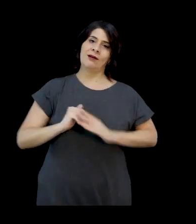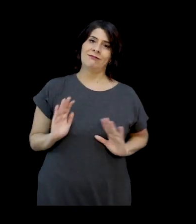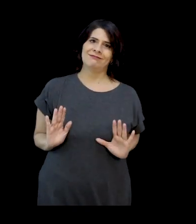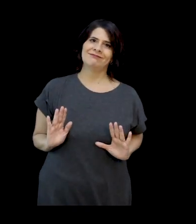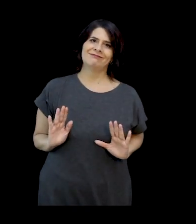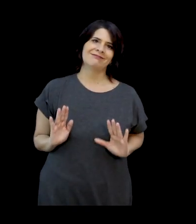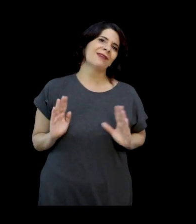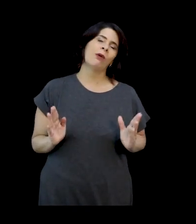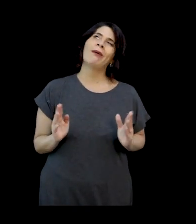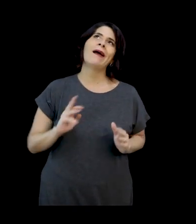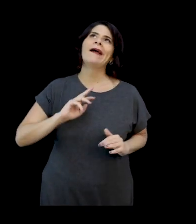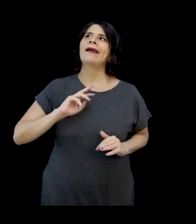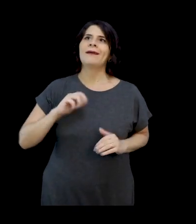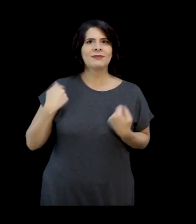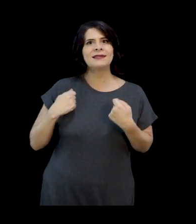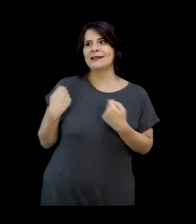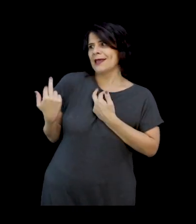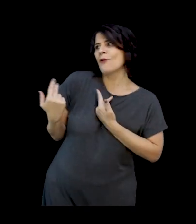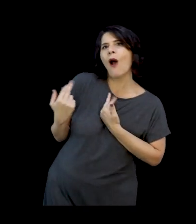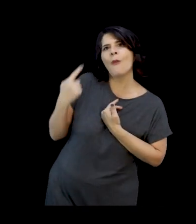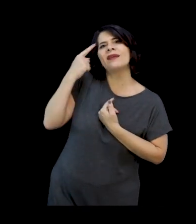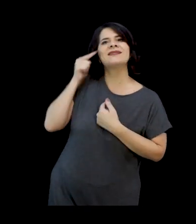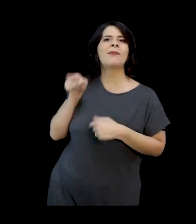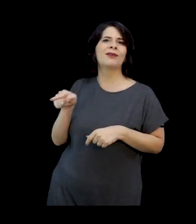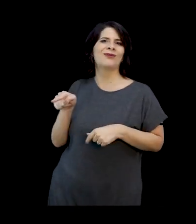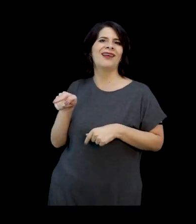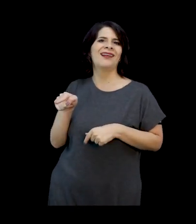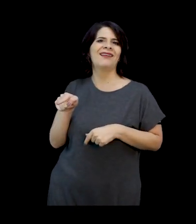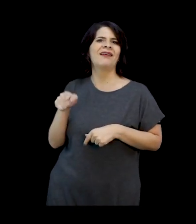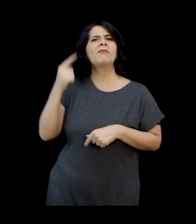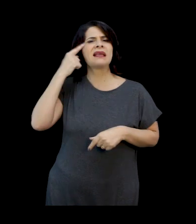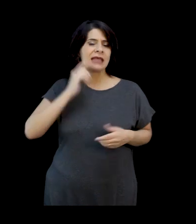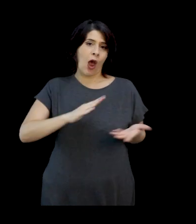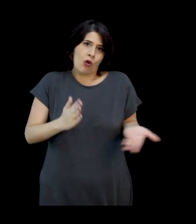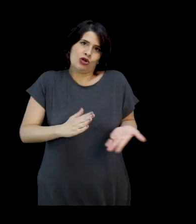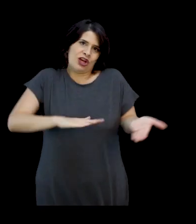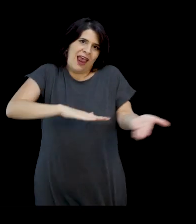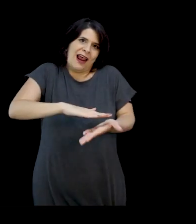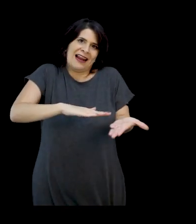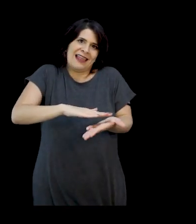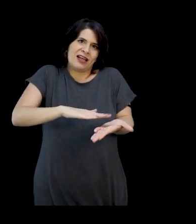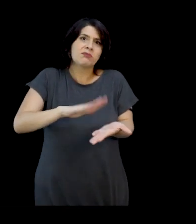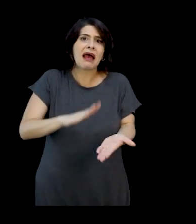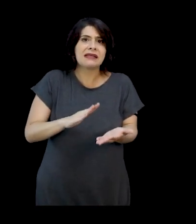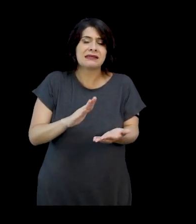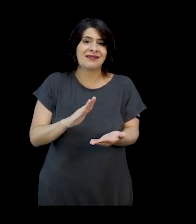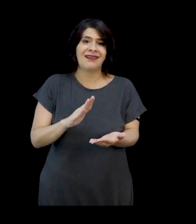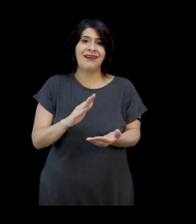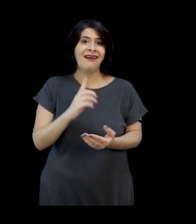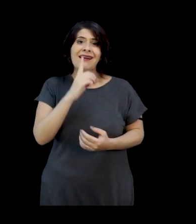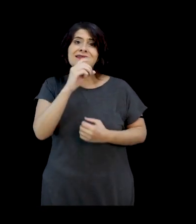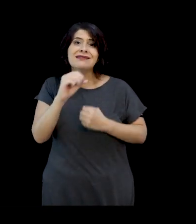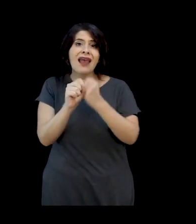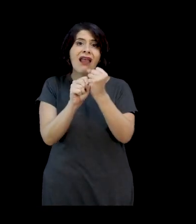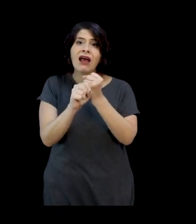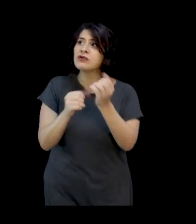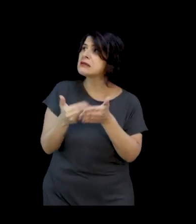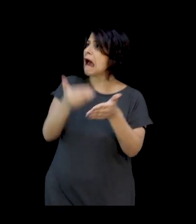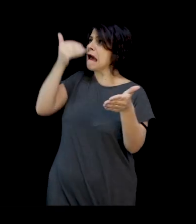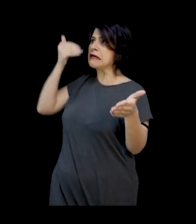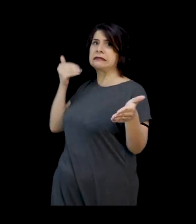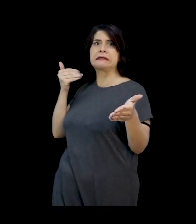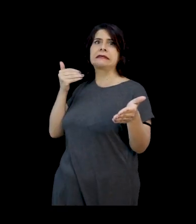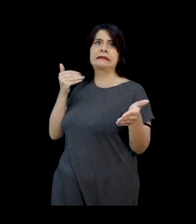ele não poderia ter falado de uma realidade que nos é contemporânea mais de um século depois da sua morte,